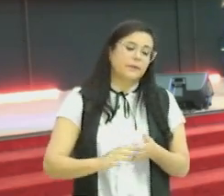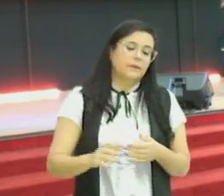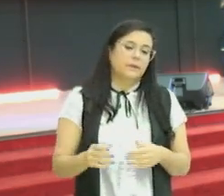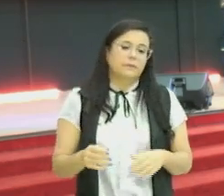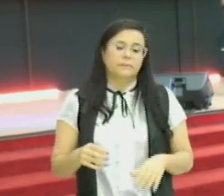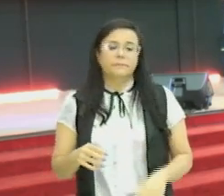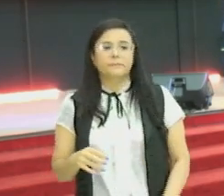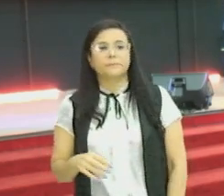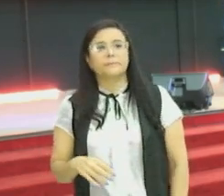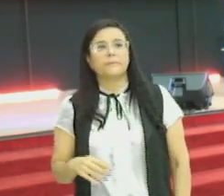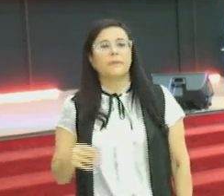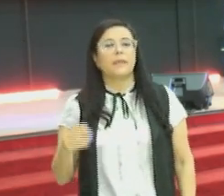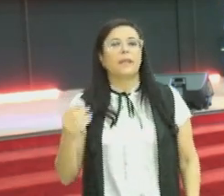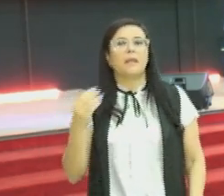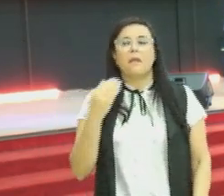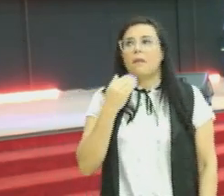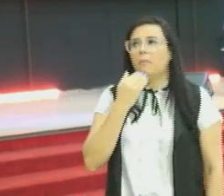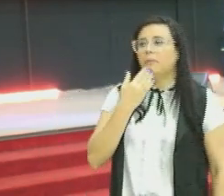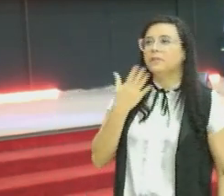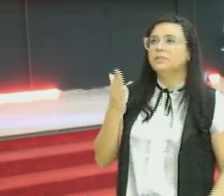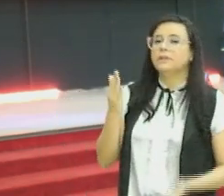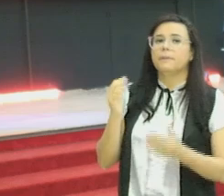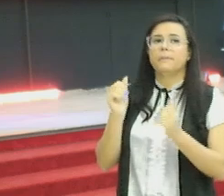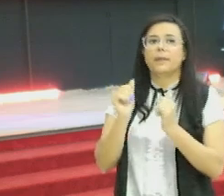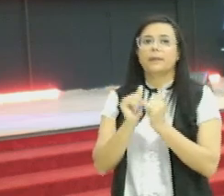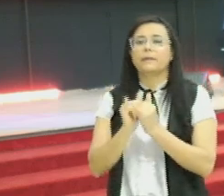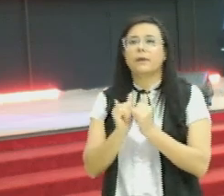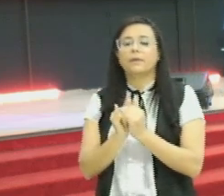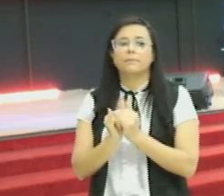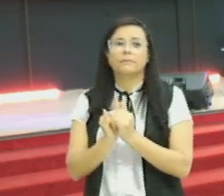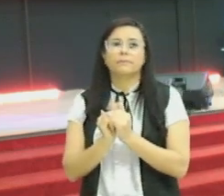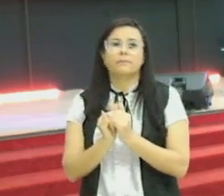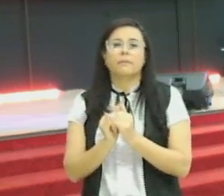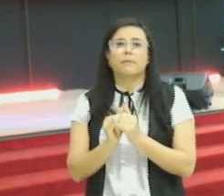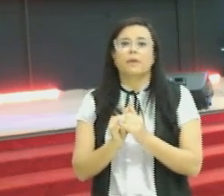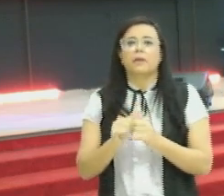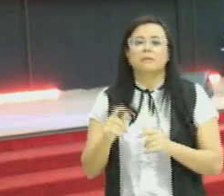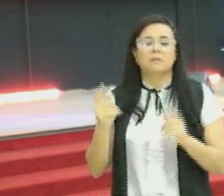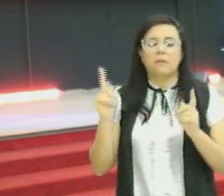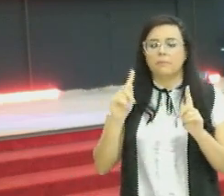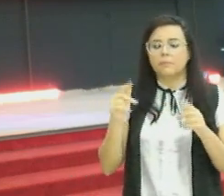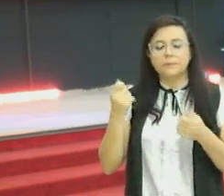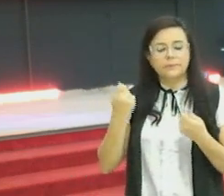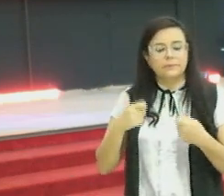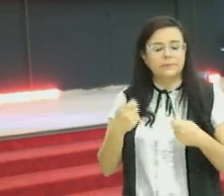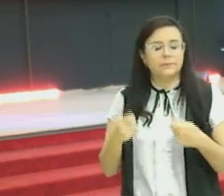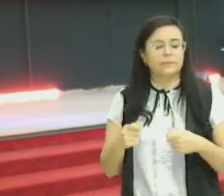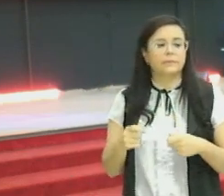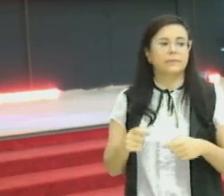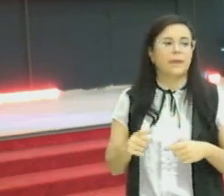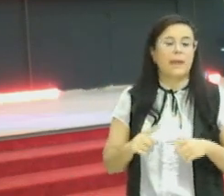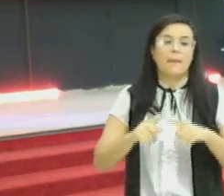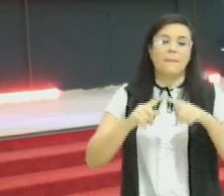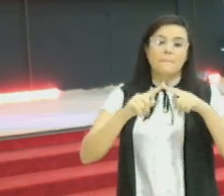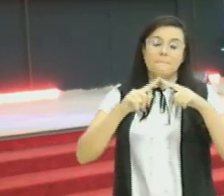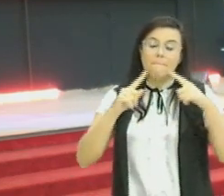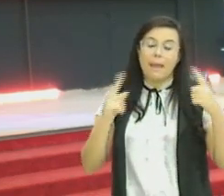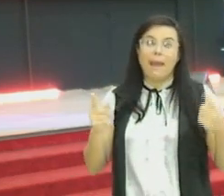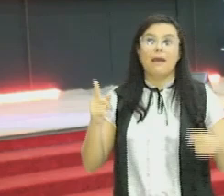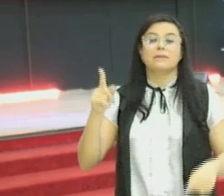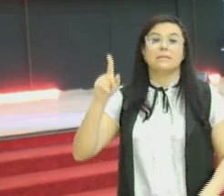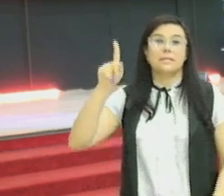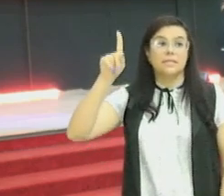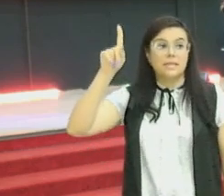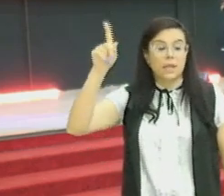pedir perdão. Vai entender sim. Se você pedir perdão, Deus vai agir no coração dessa pessoa e ela vai